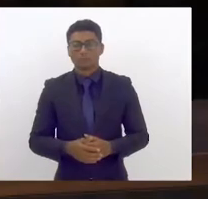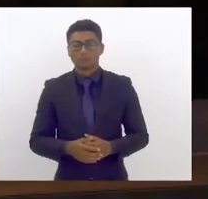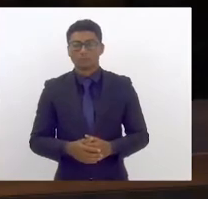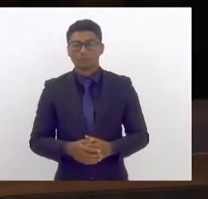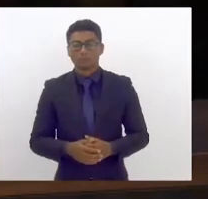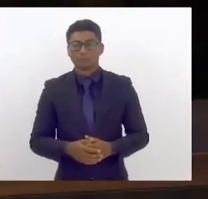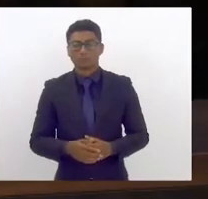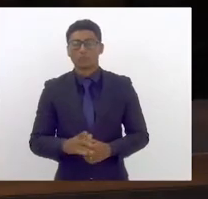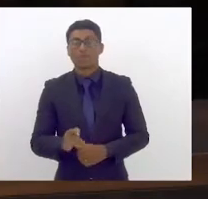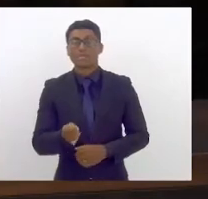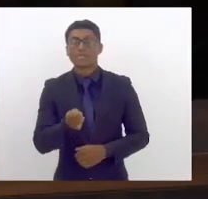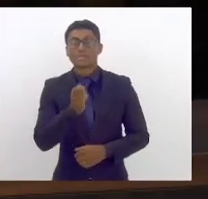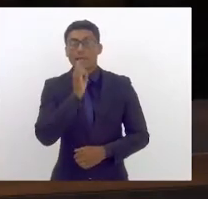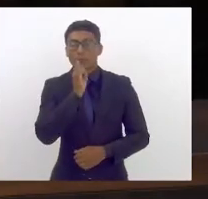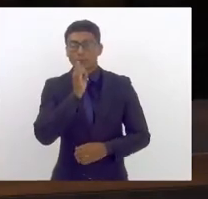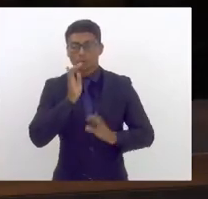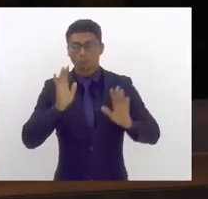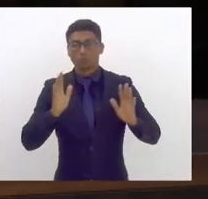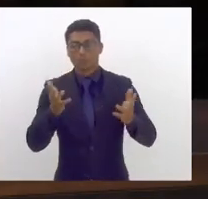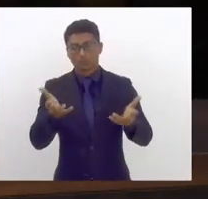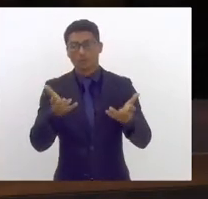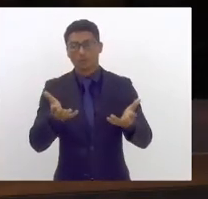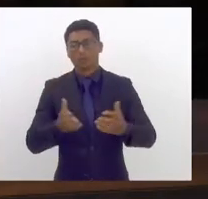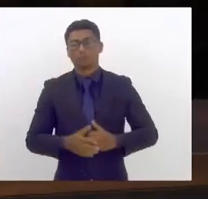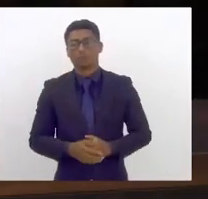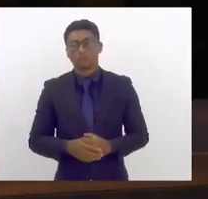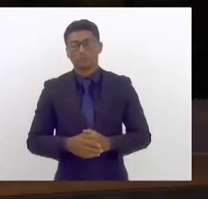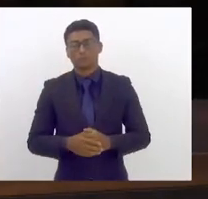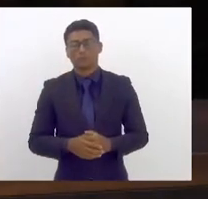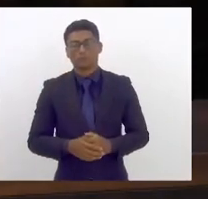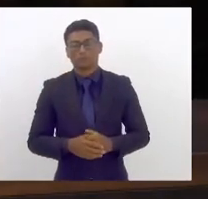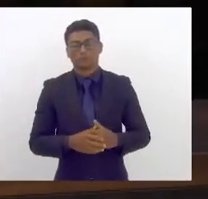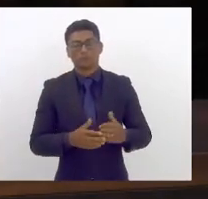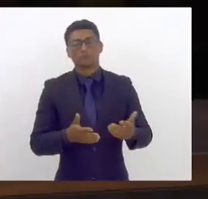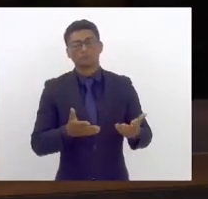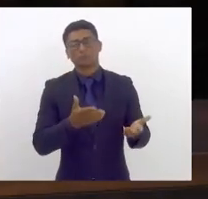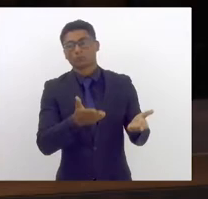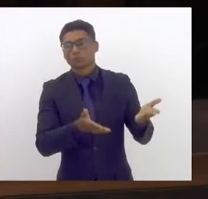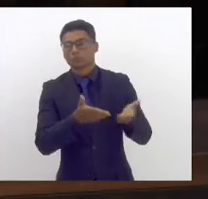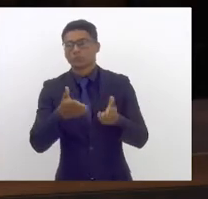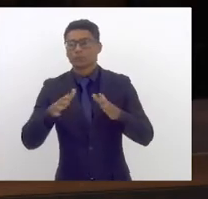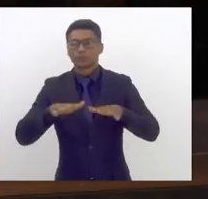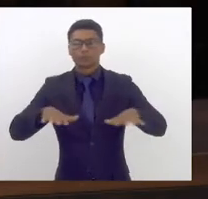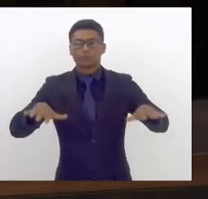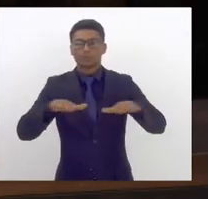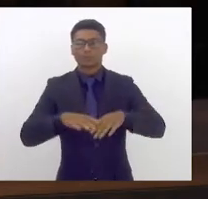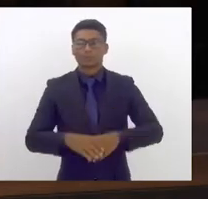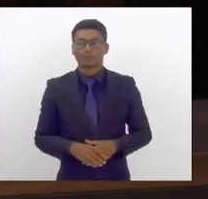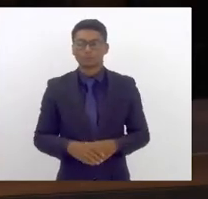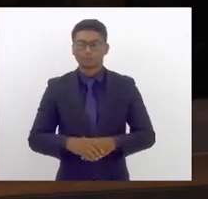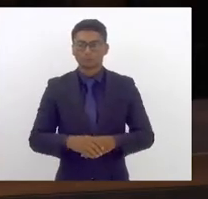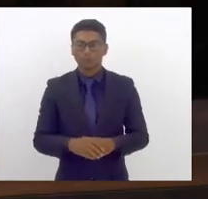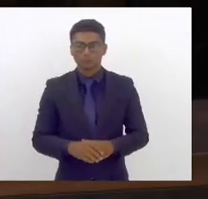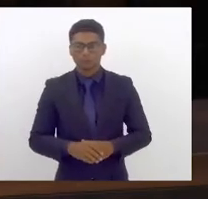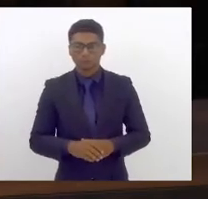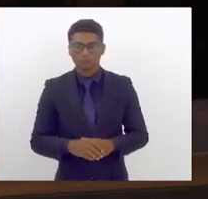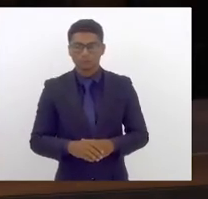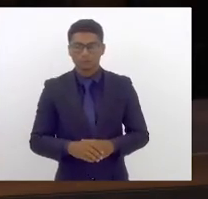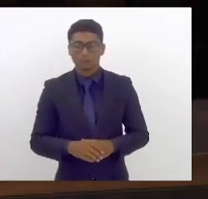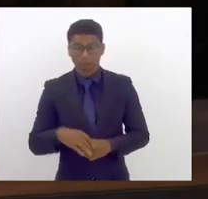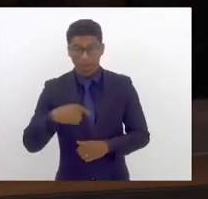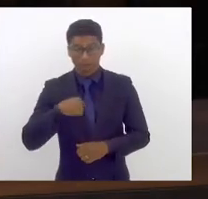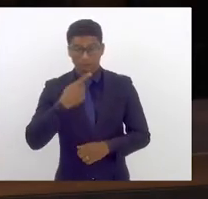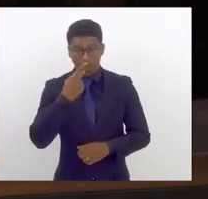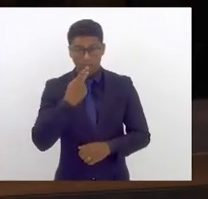possibilidade da gente ter todo esses cuidados né Eu queria dizer